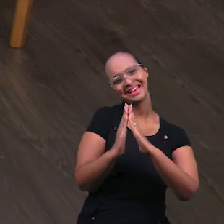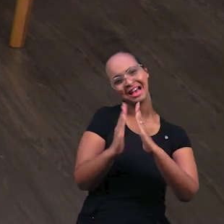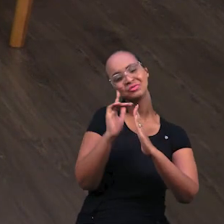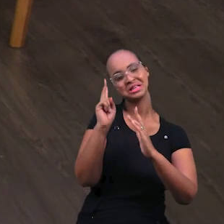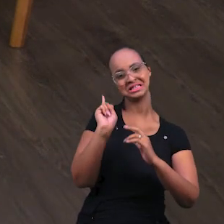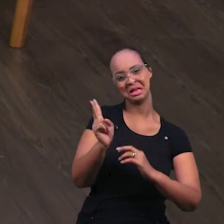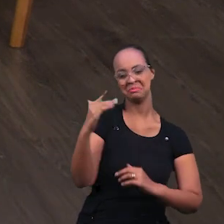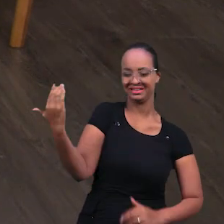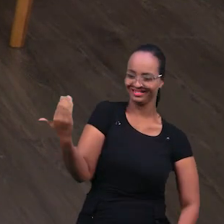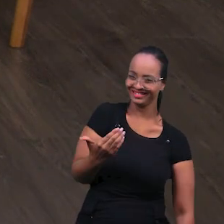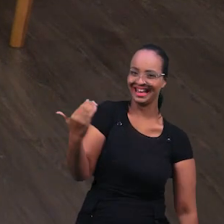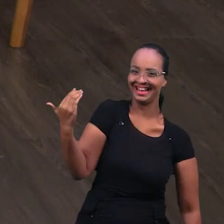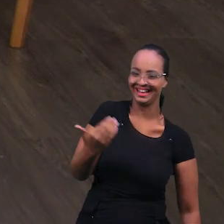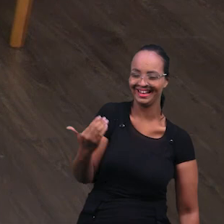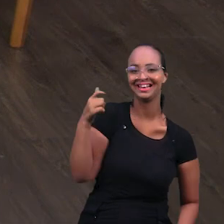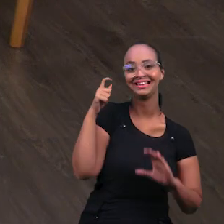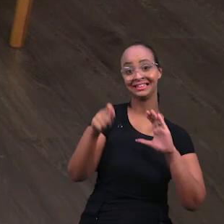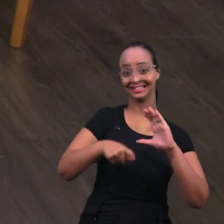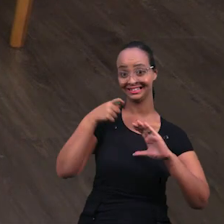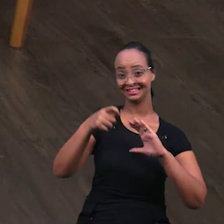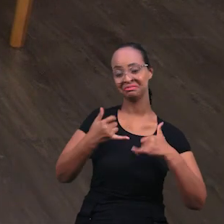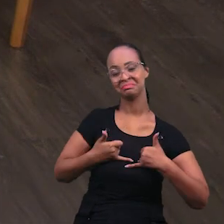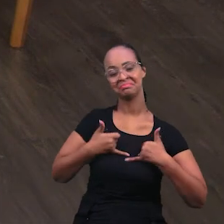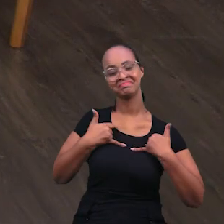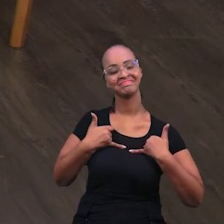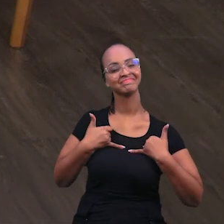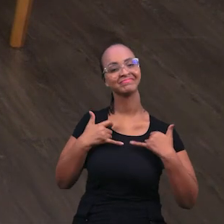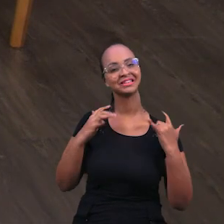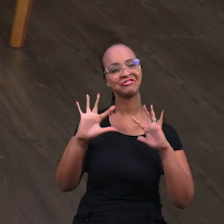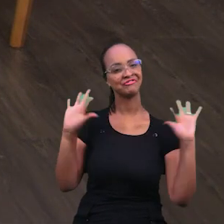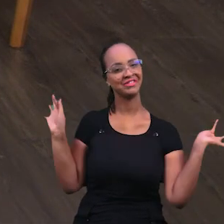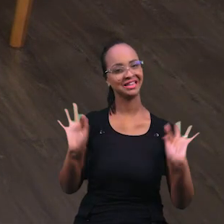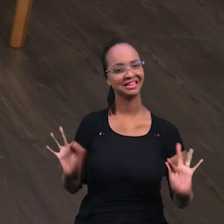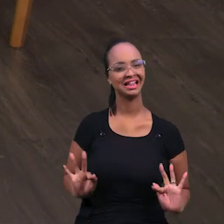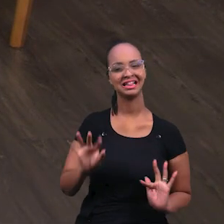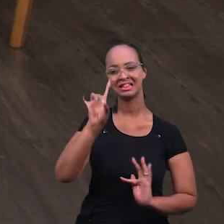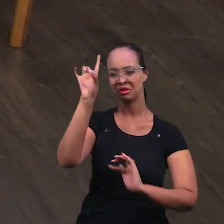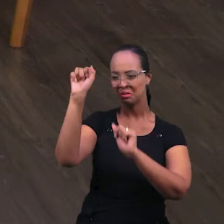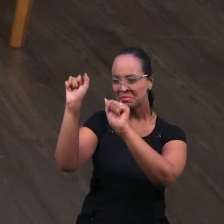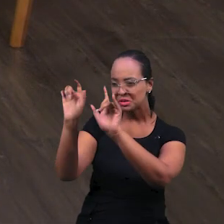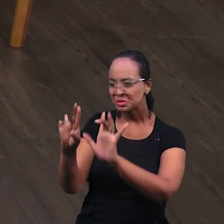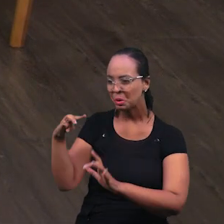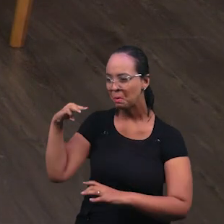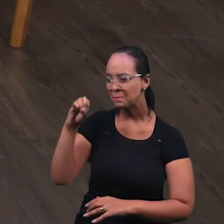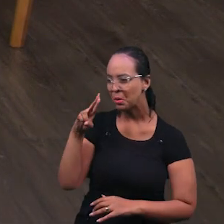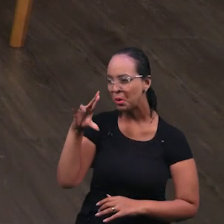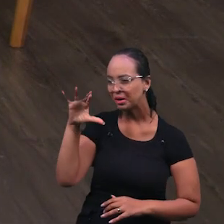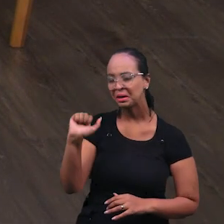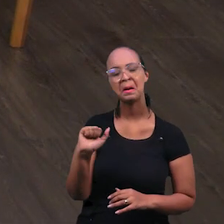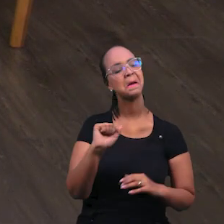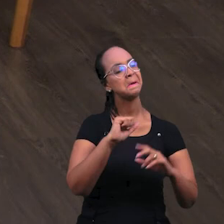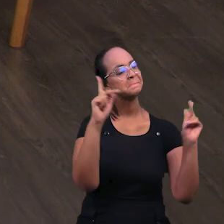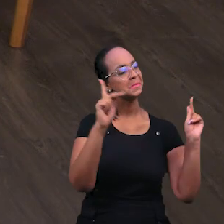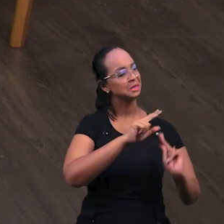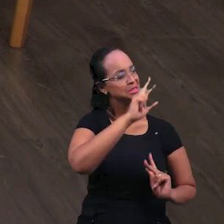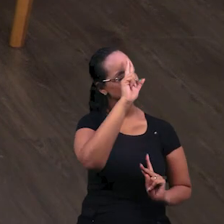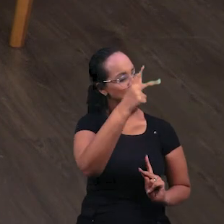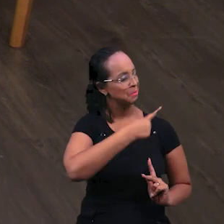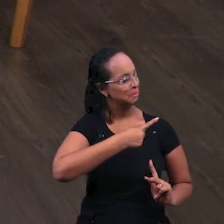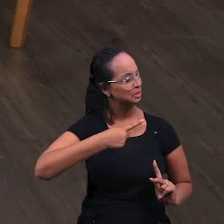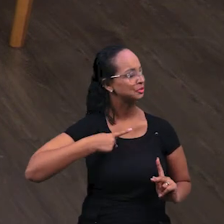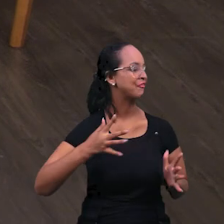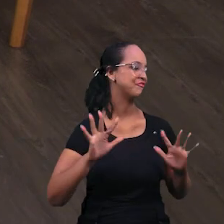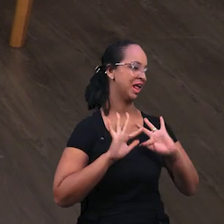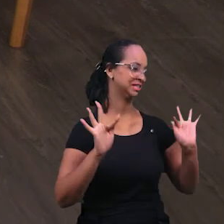vocês também estão sempre aqui para gravar. Para nós também uma honra, uma alegria. Mônica, Deus abençoe, a paz do Senhor. Paz do Senhor, pastor. Alegria encontrar